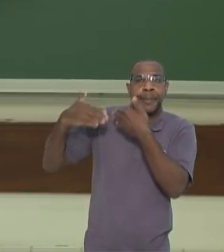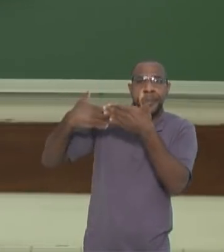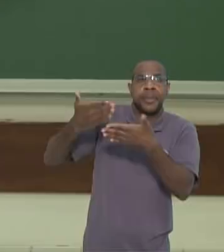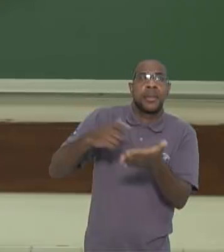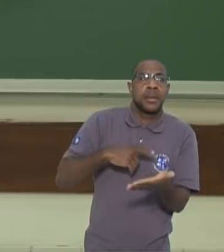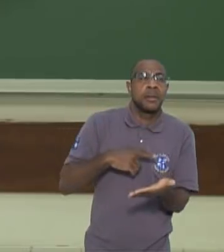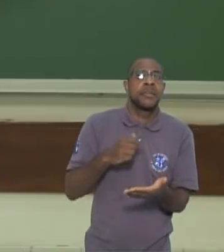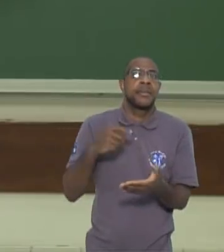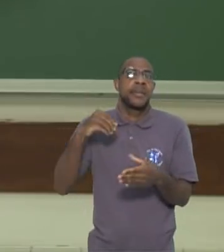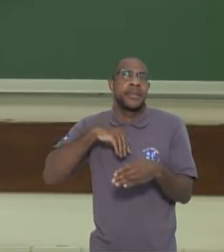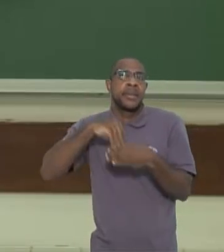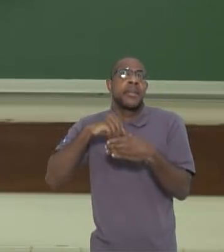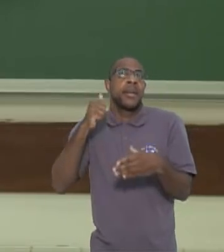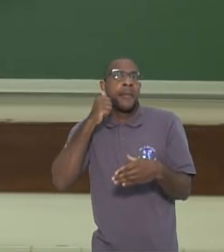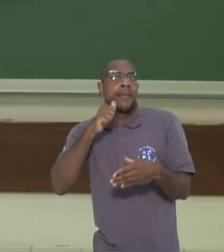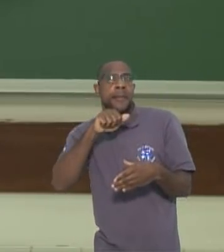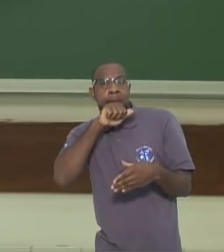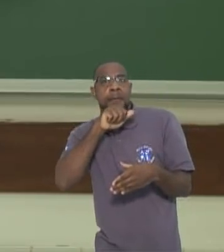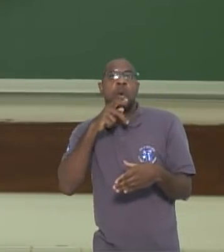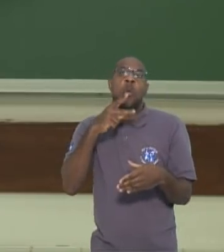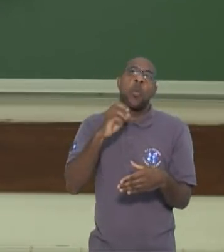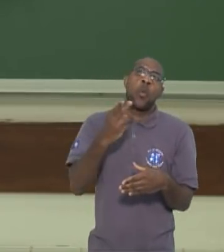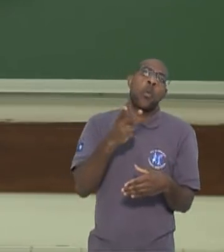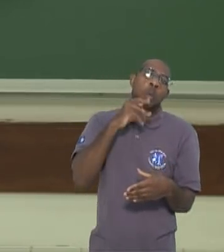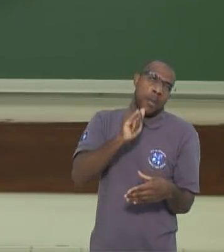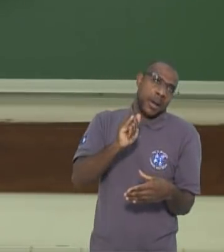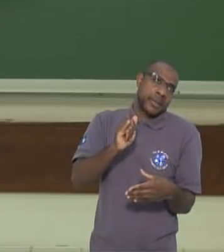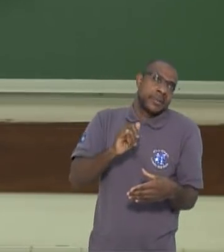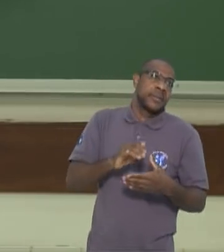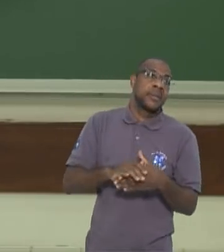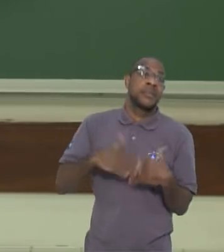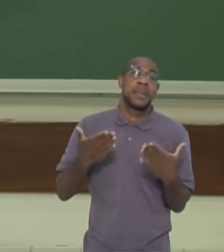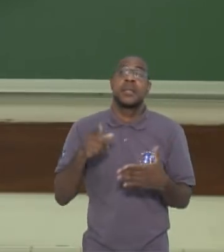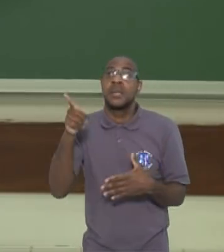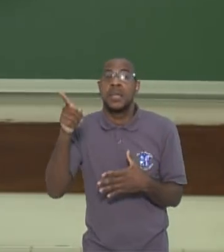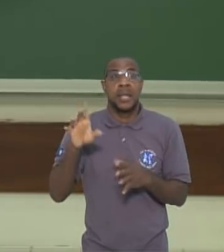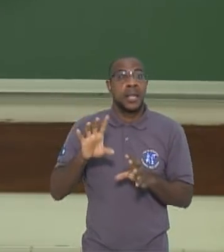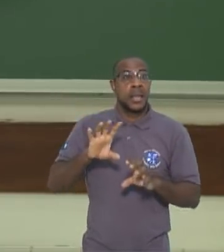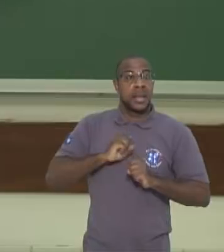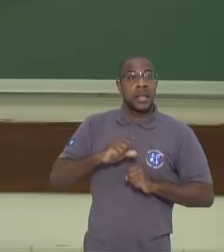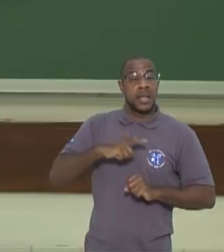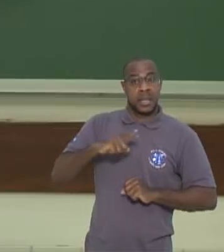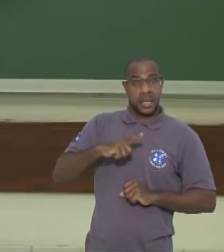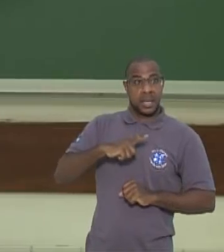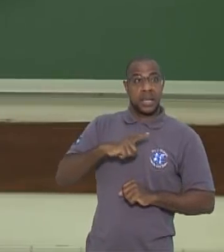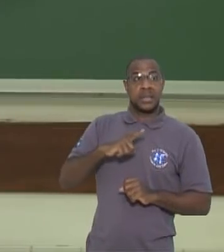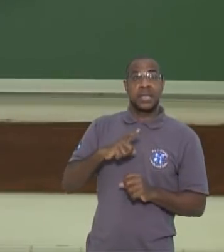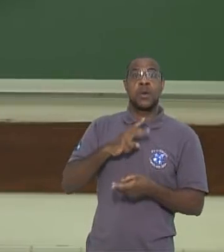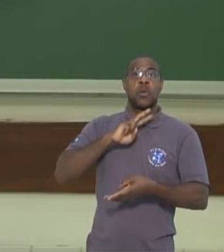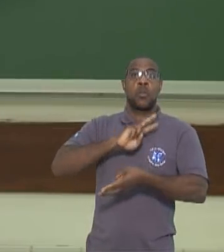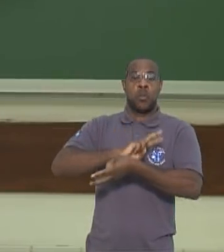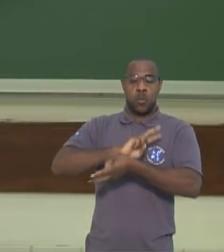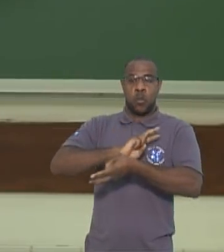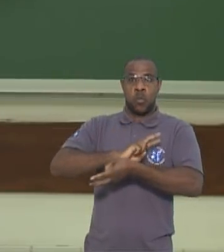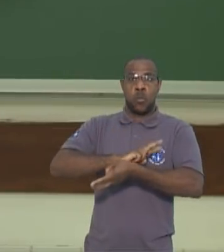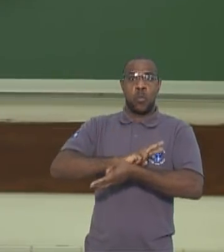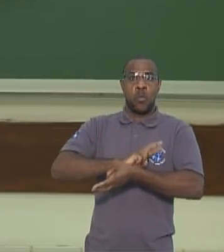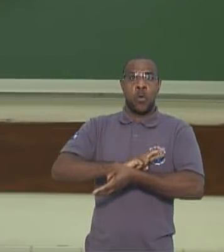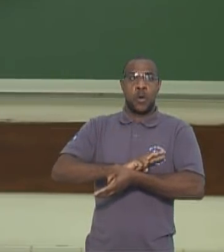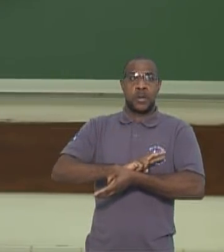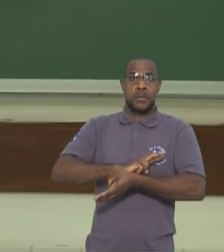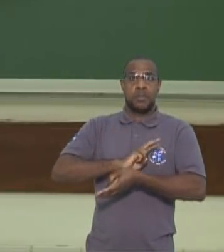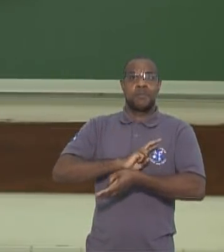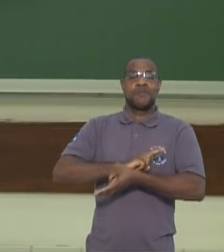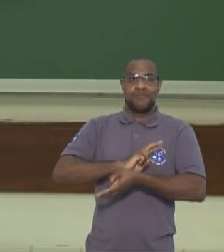gameta que tem essa translocação, ela não tem a síndrome, mas ela é portadora desse cromossomo que tem um 14 grudado no